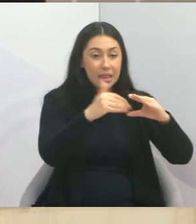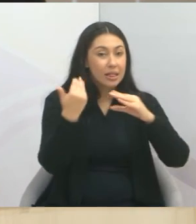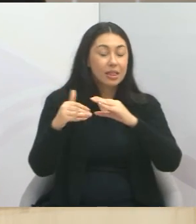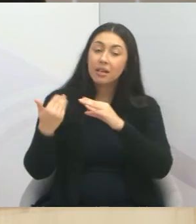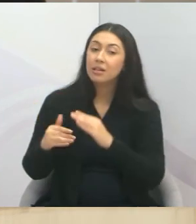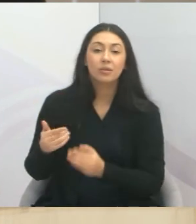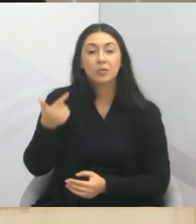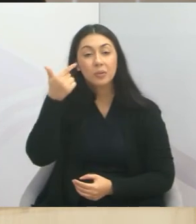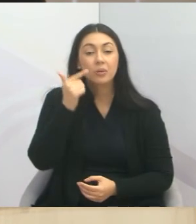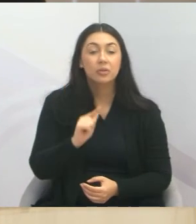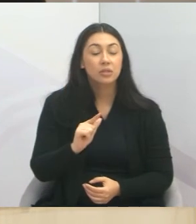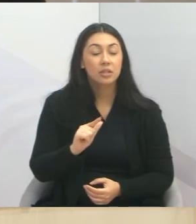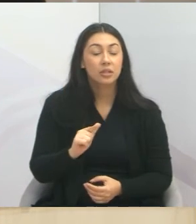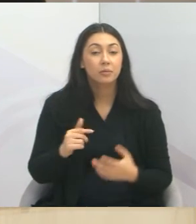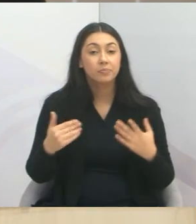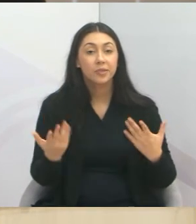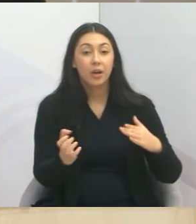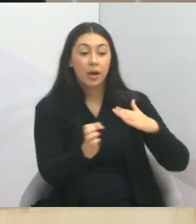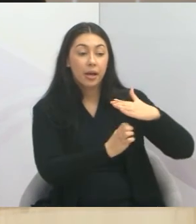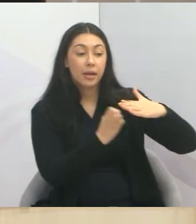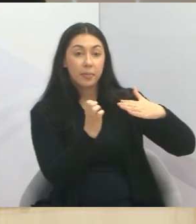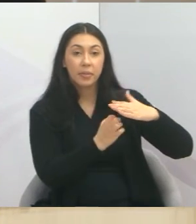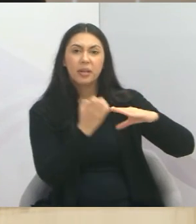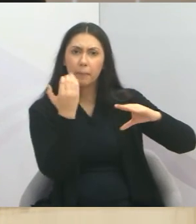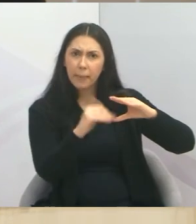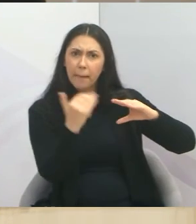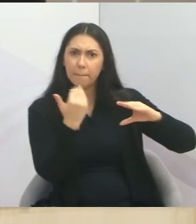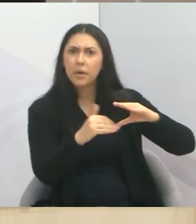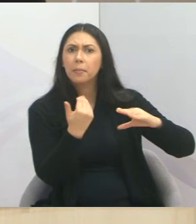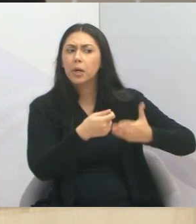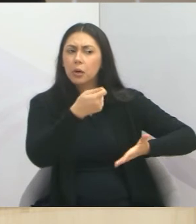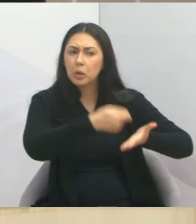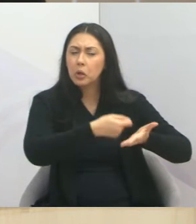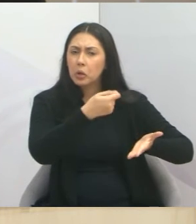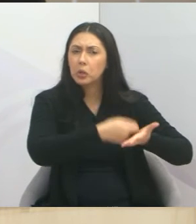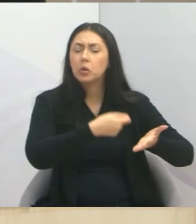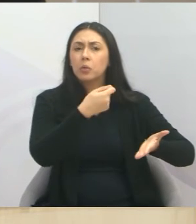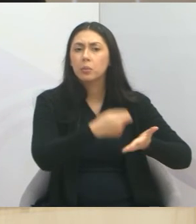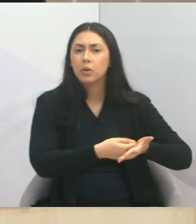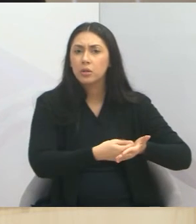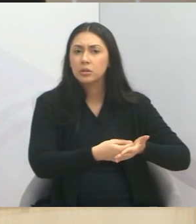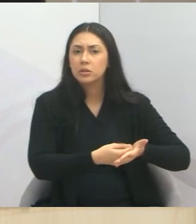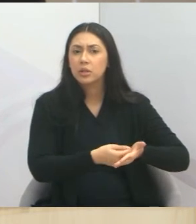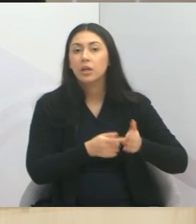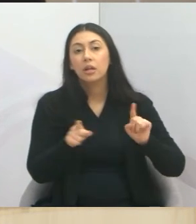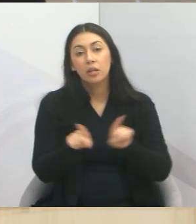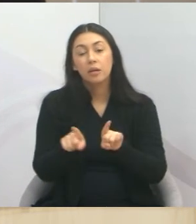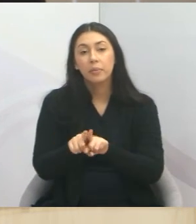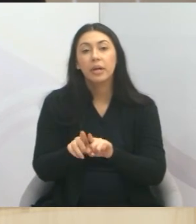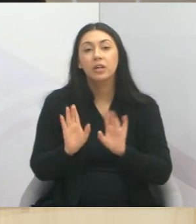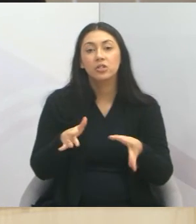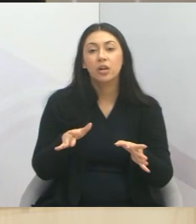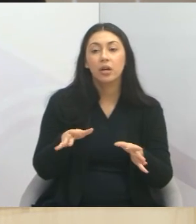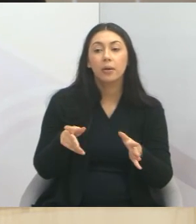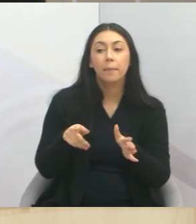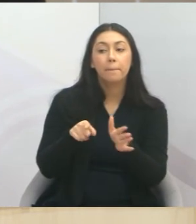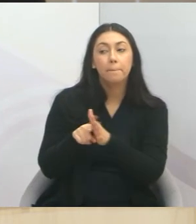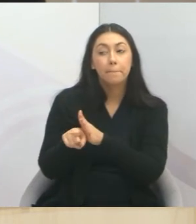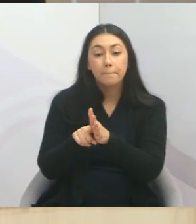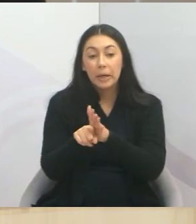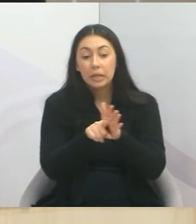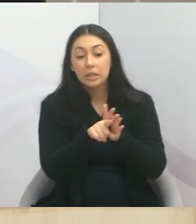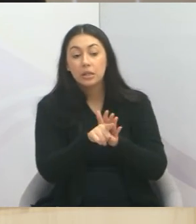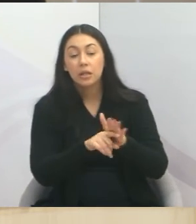produtos das empresas estão sendo notificadas a entregarem tem licitações abertas da justamente